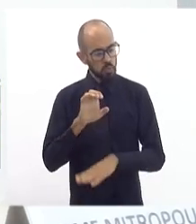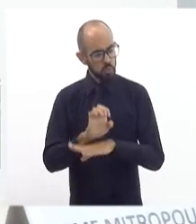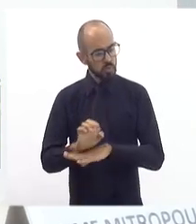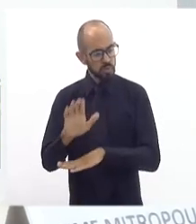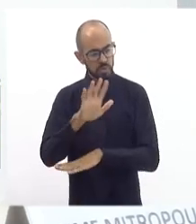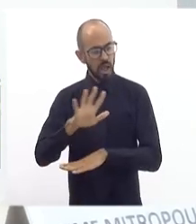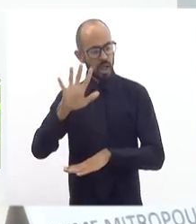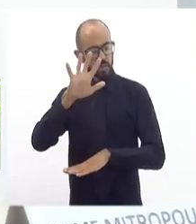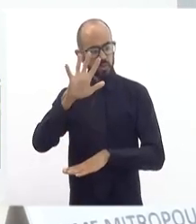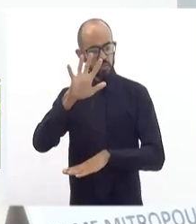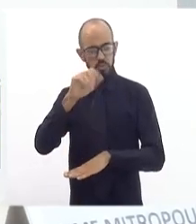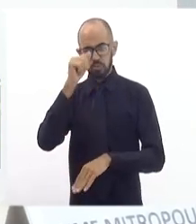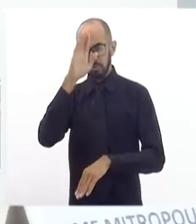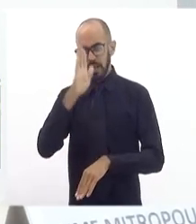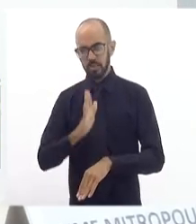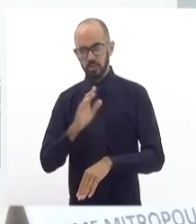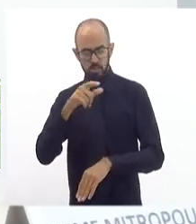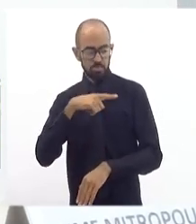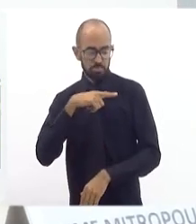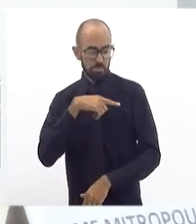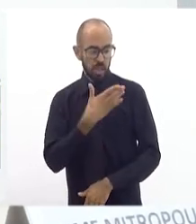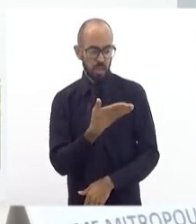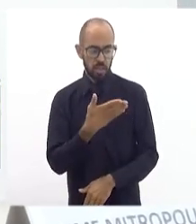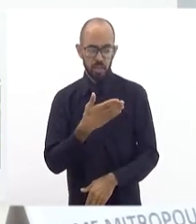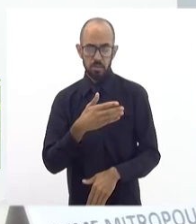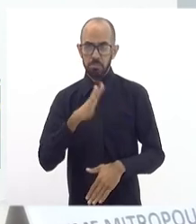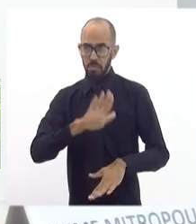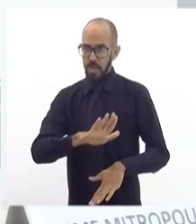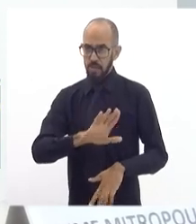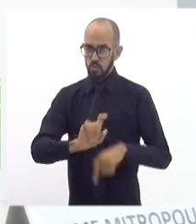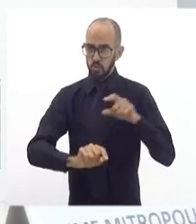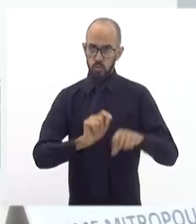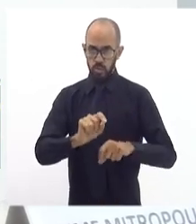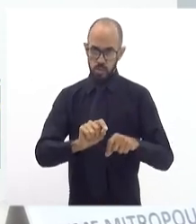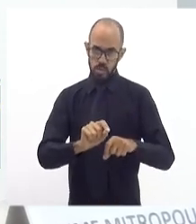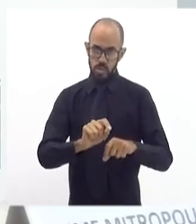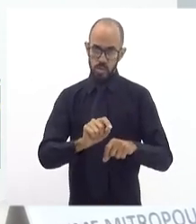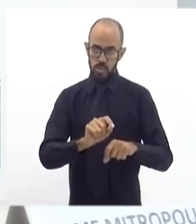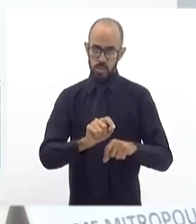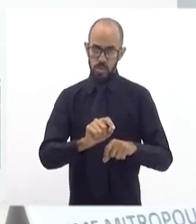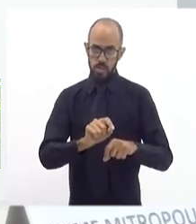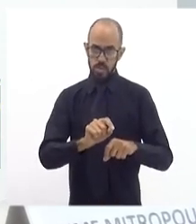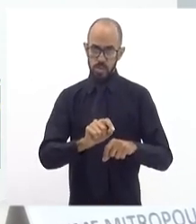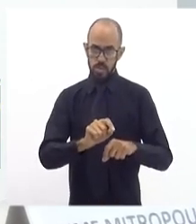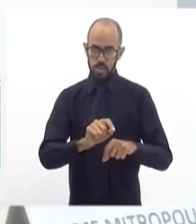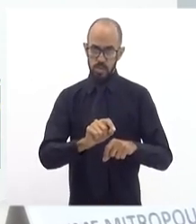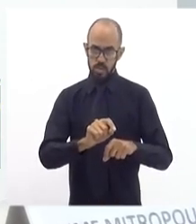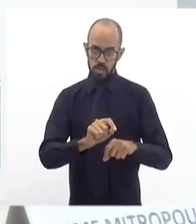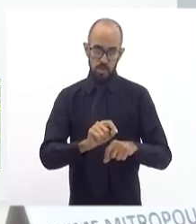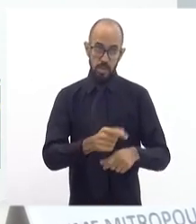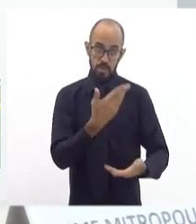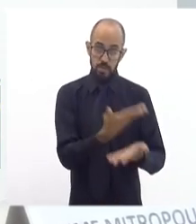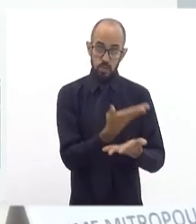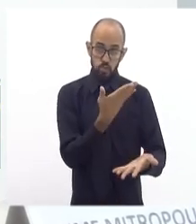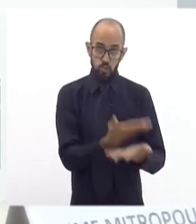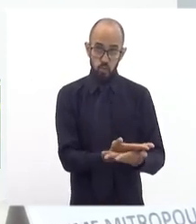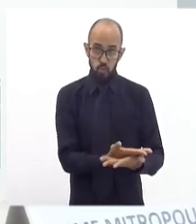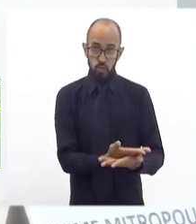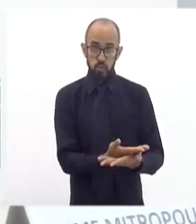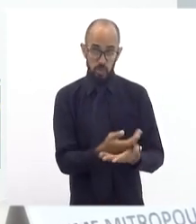são previstos acontece que se quer nesses estudos que seriam em tese